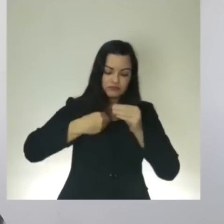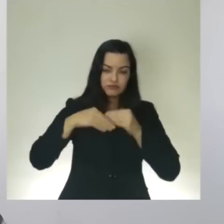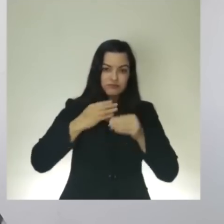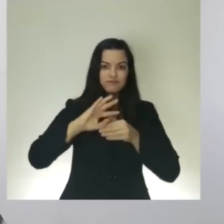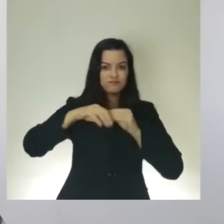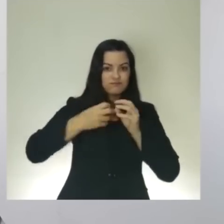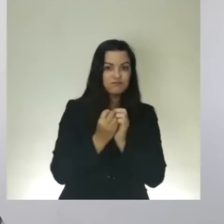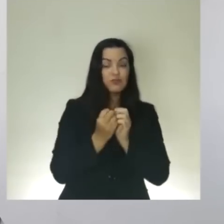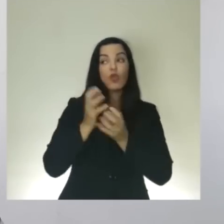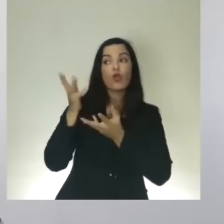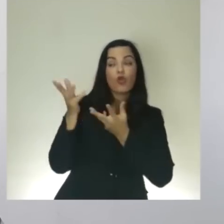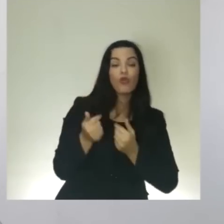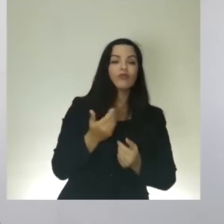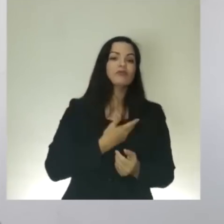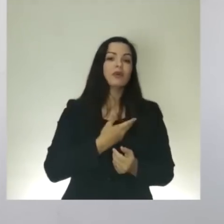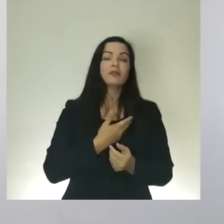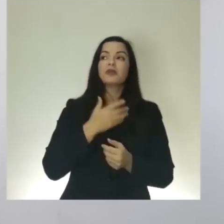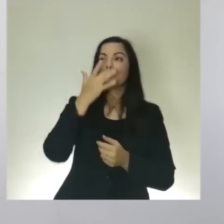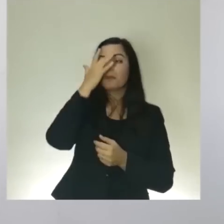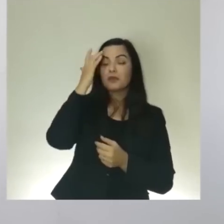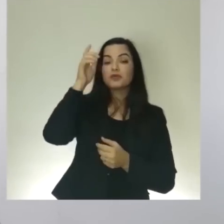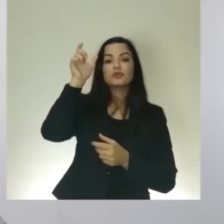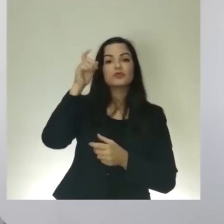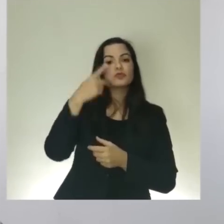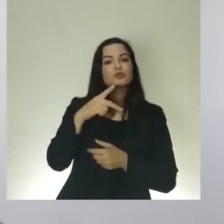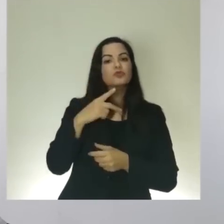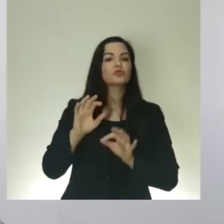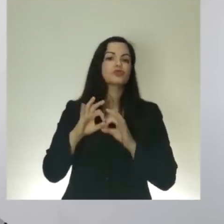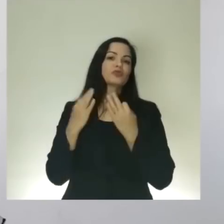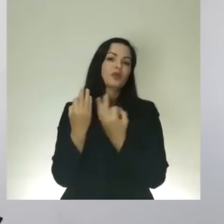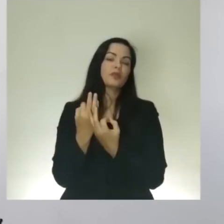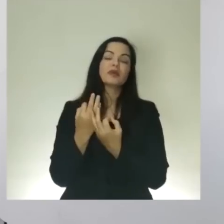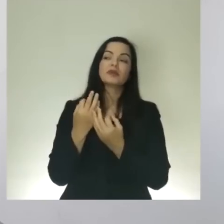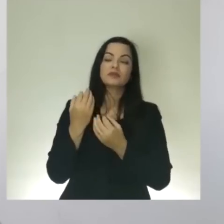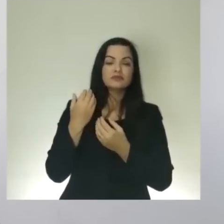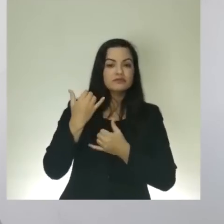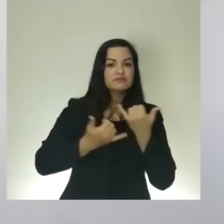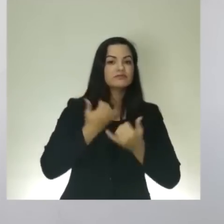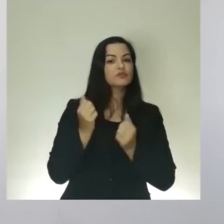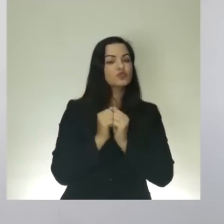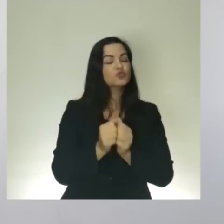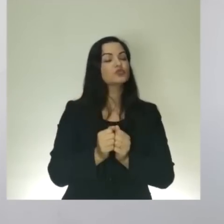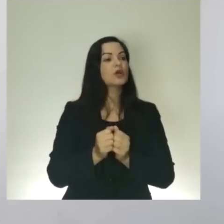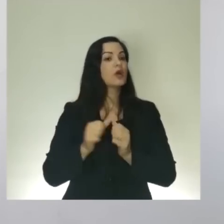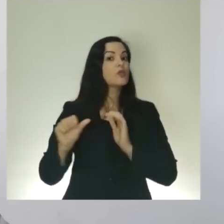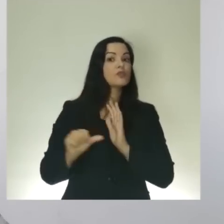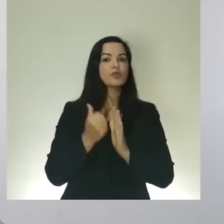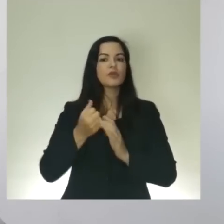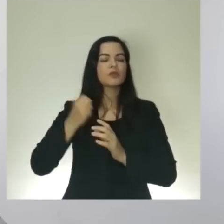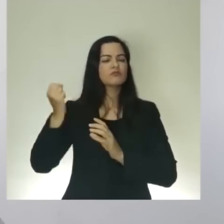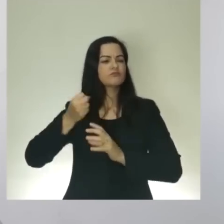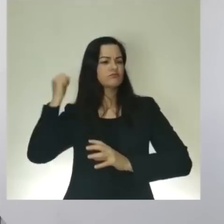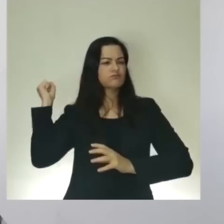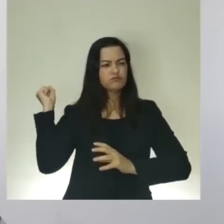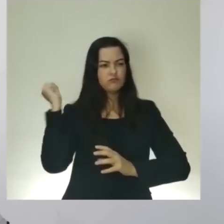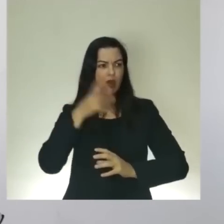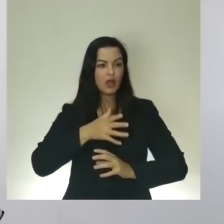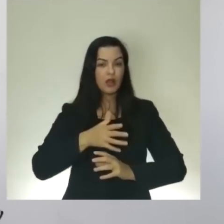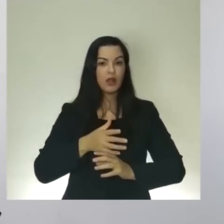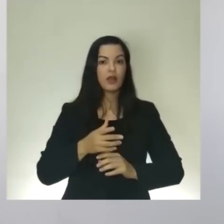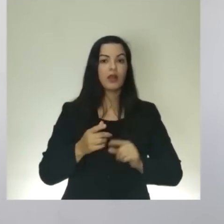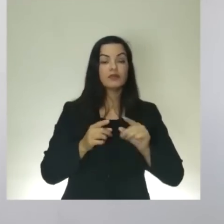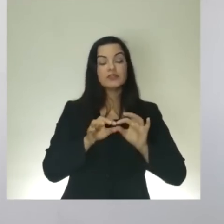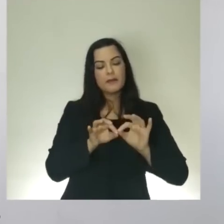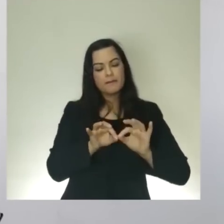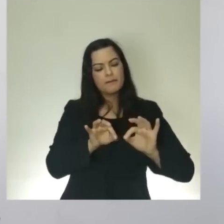vai fazendo marcação dessa distância. Então, o primeiro foi lá e arremessou a bolinha. Você vai e mede